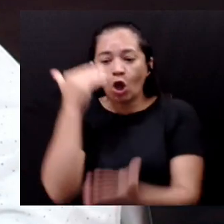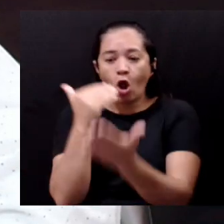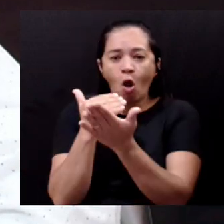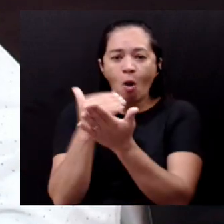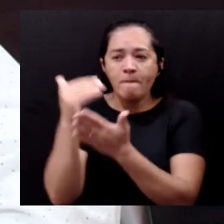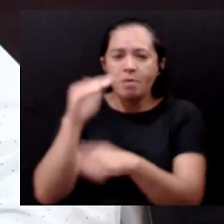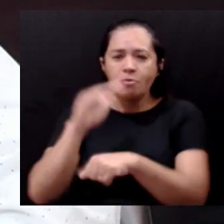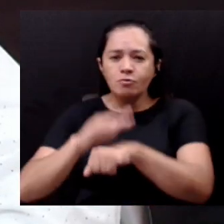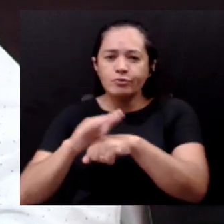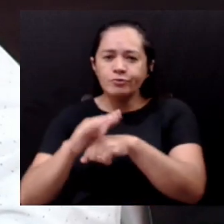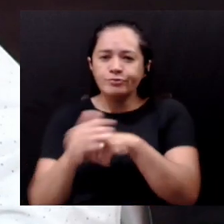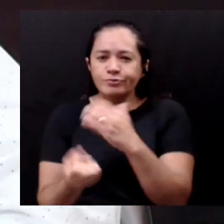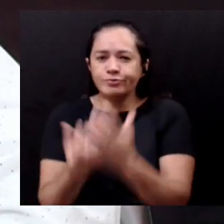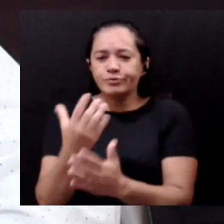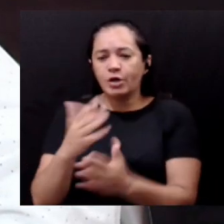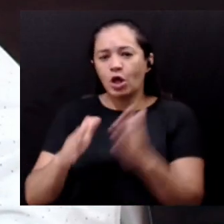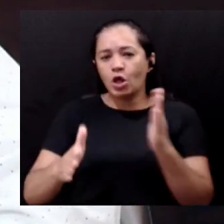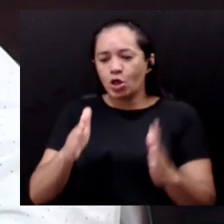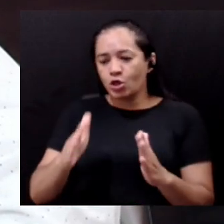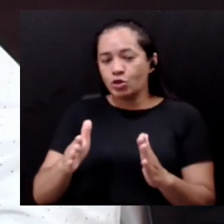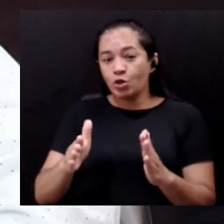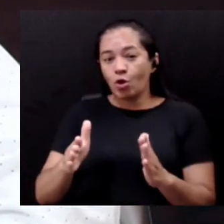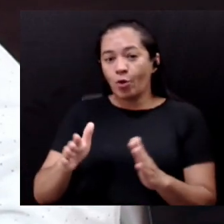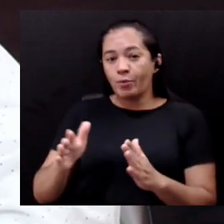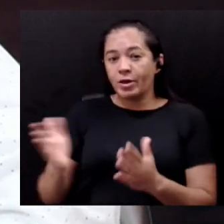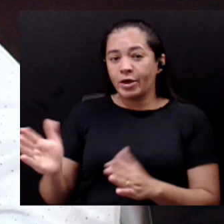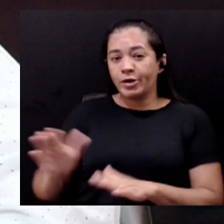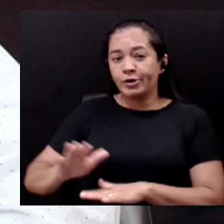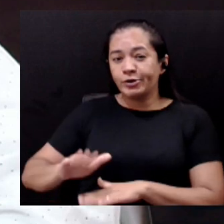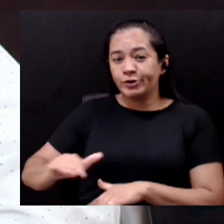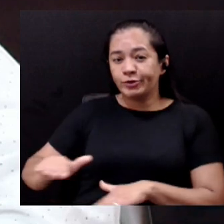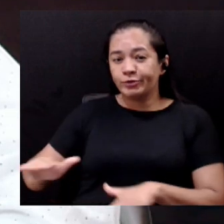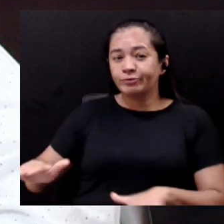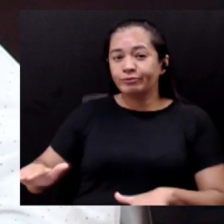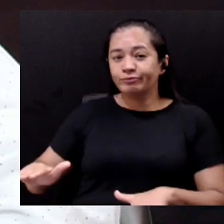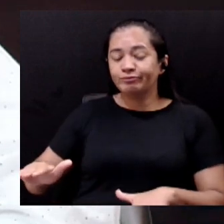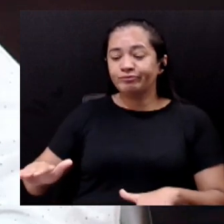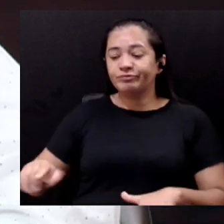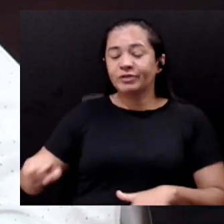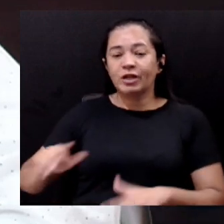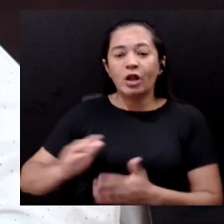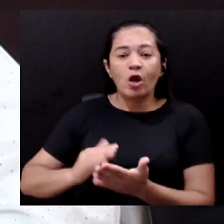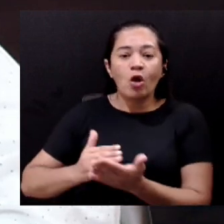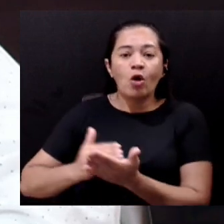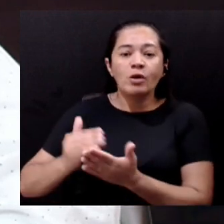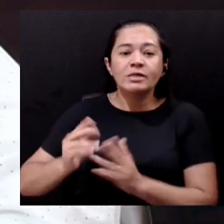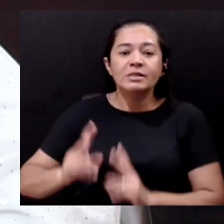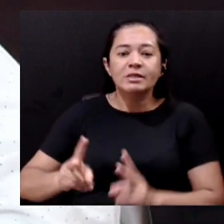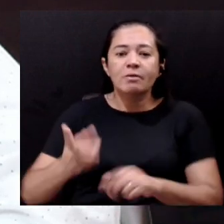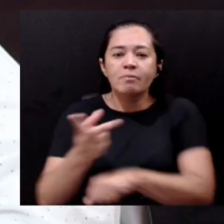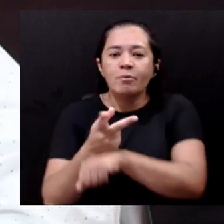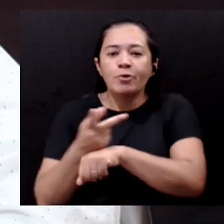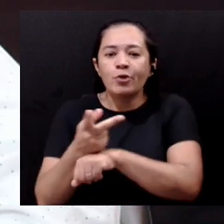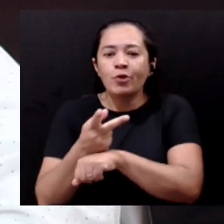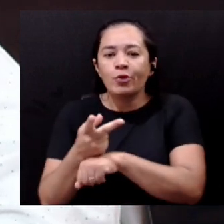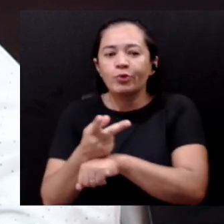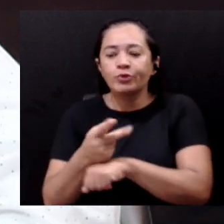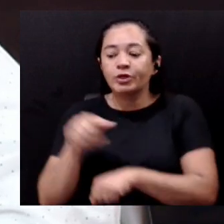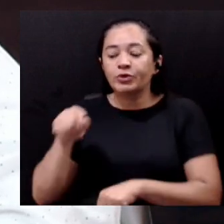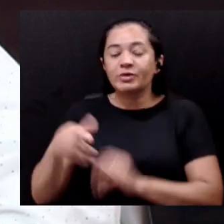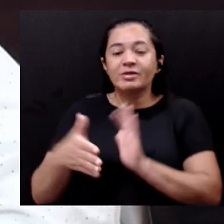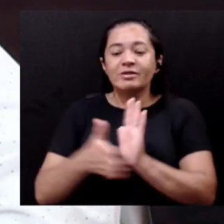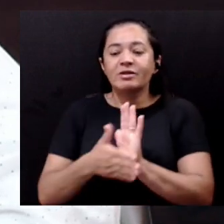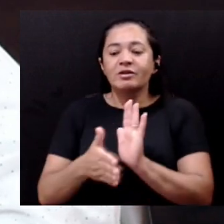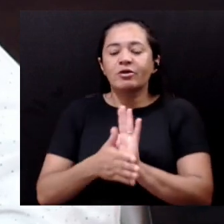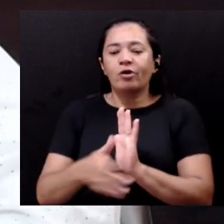na infância, em todo o seu meio, né, e ele vai sempre em busca daquilo que lhe falta. E talvez